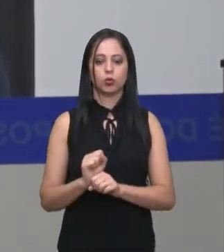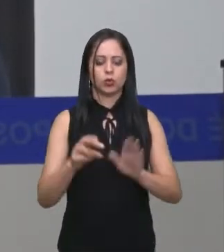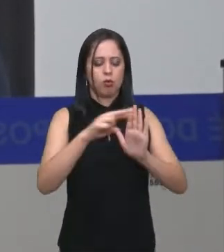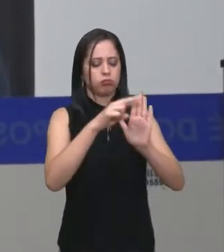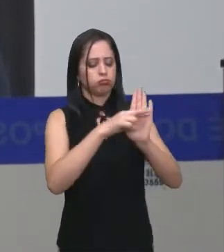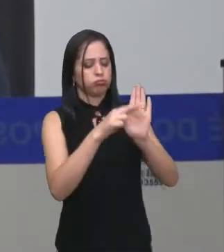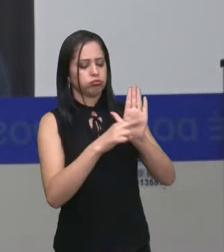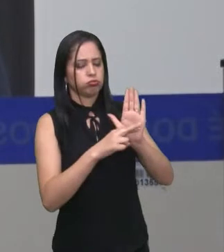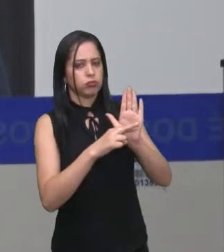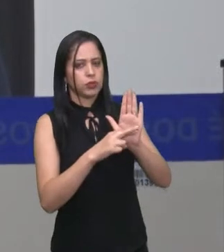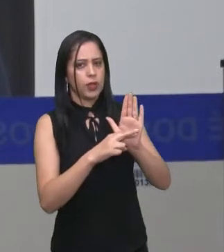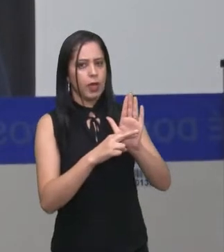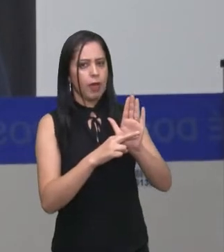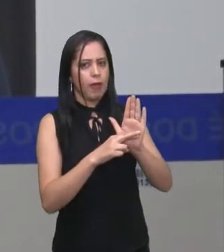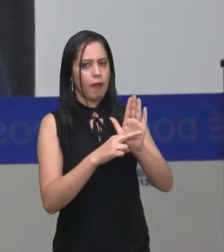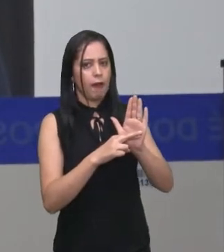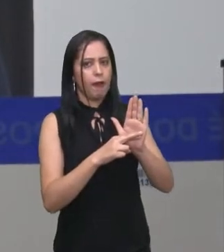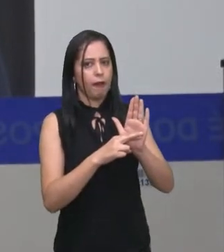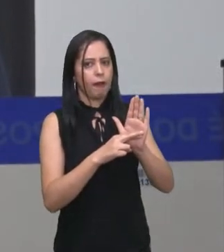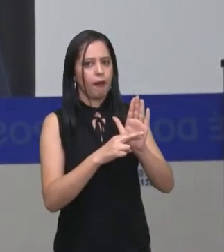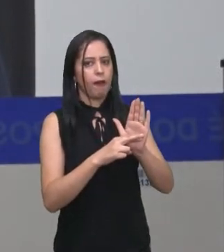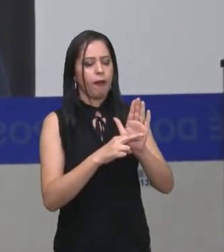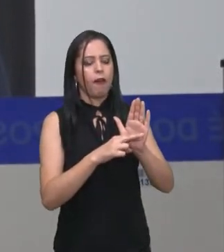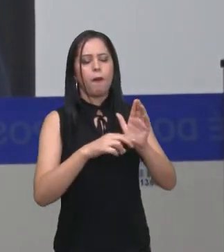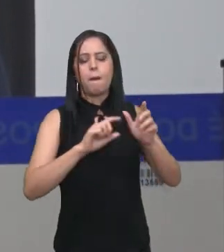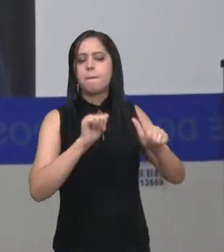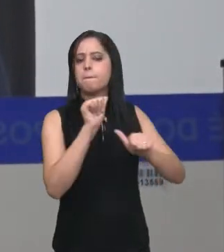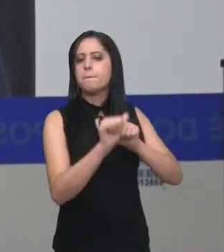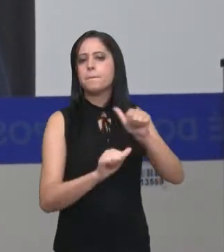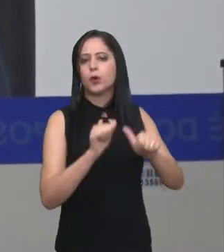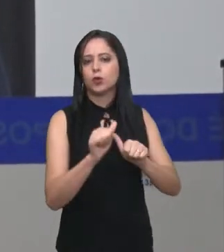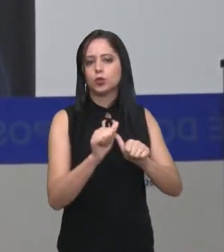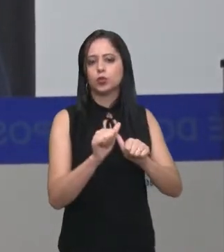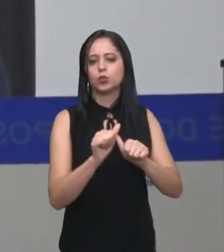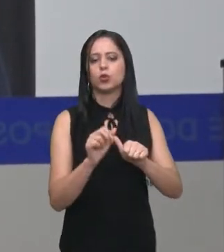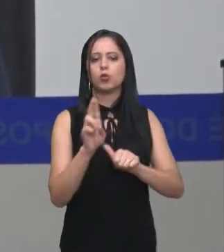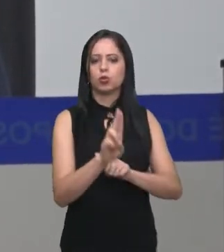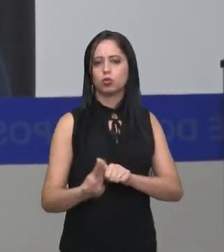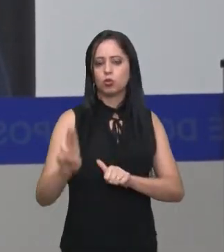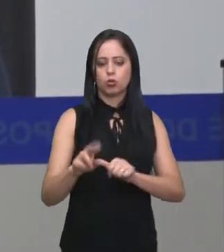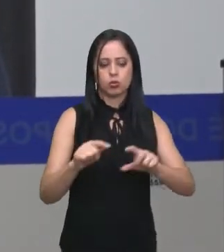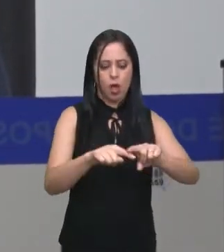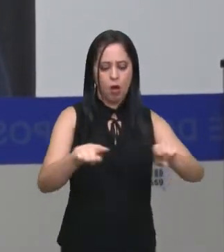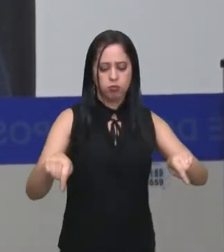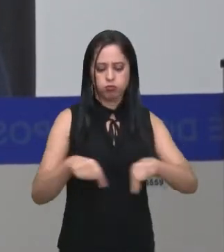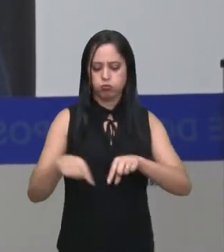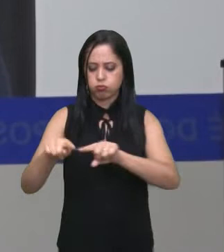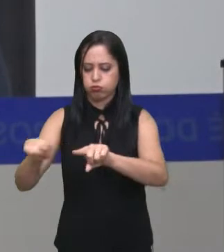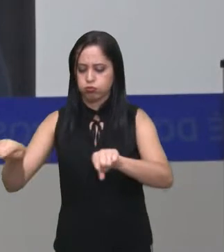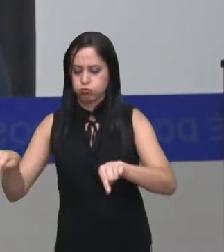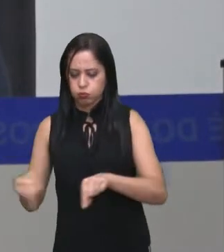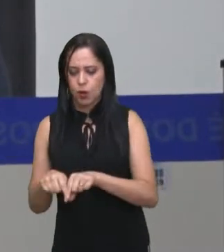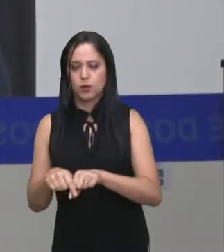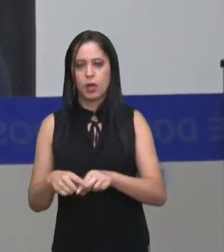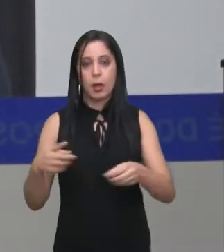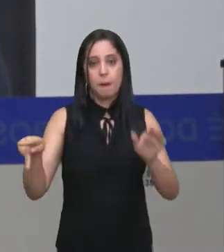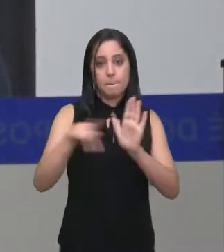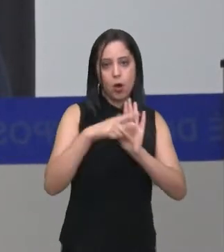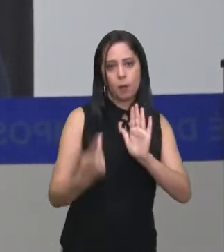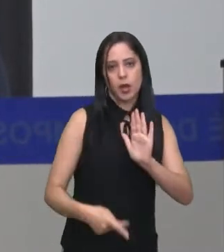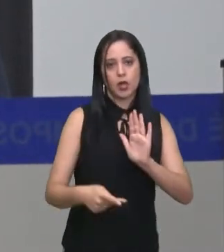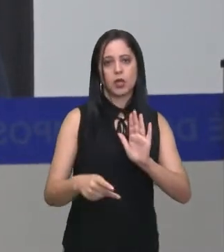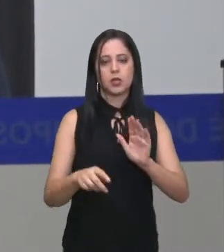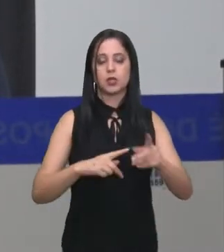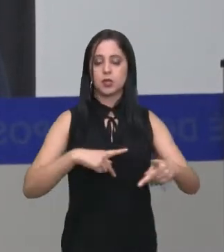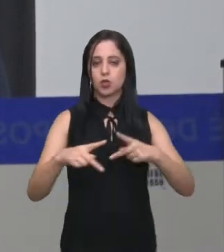ao parcelamento, uso e ocupação do solo, em consonância com o Plano Diretor de Desenvolvimento Integrado do município de São José dos